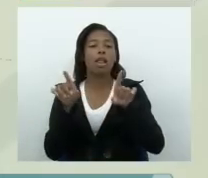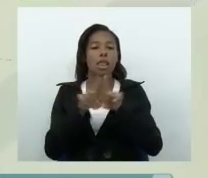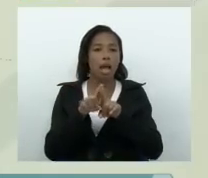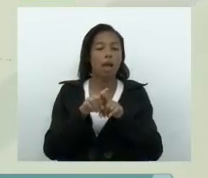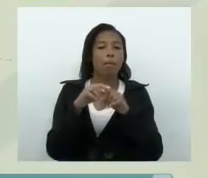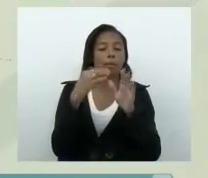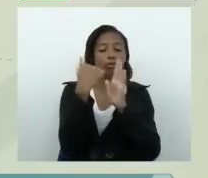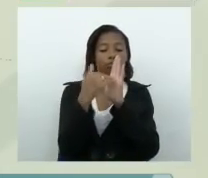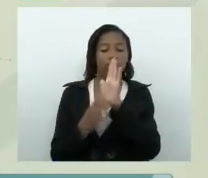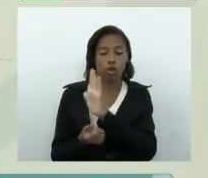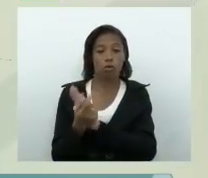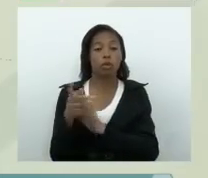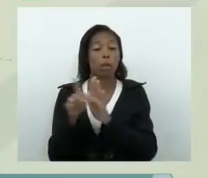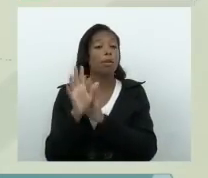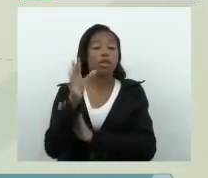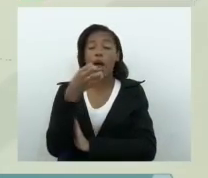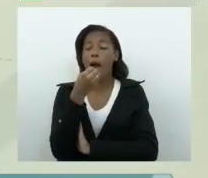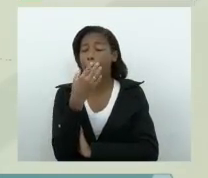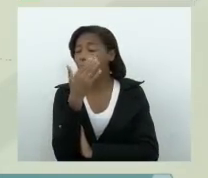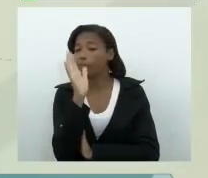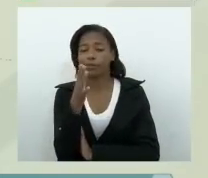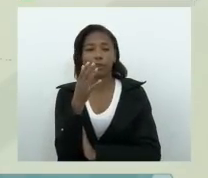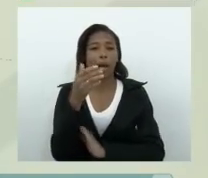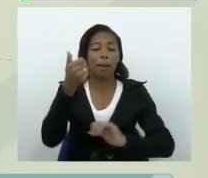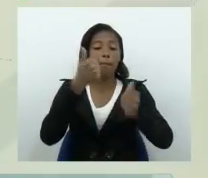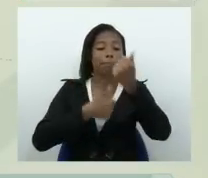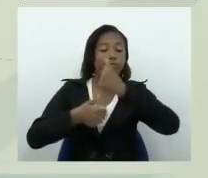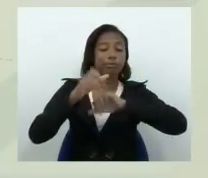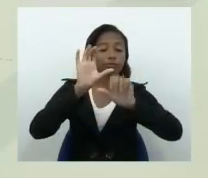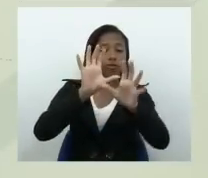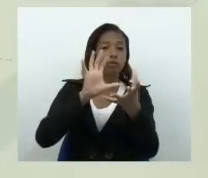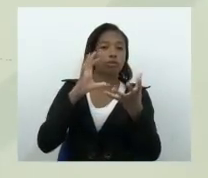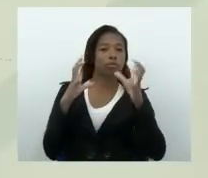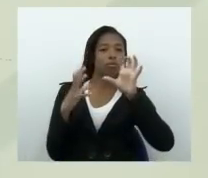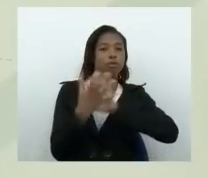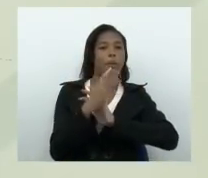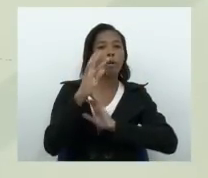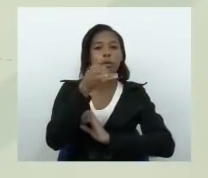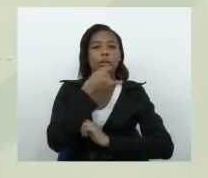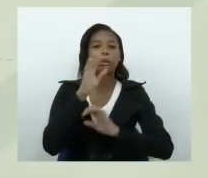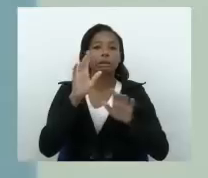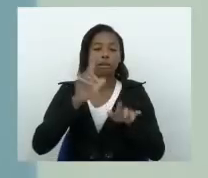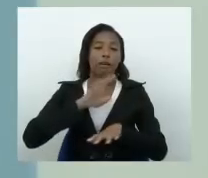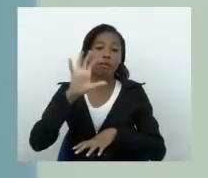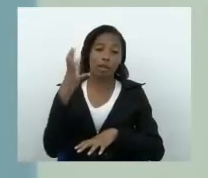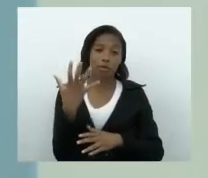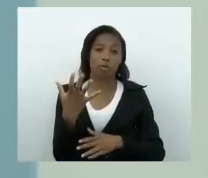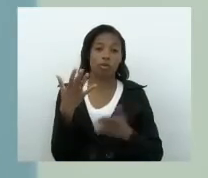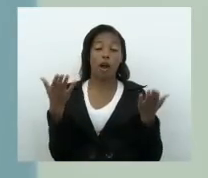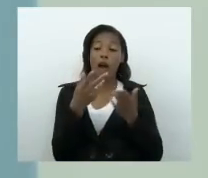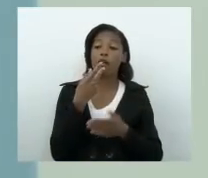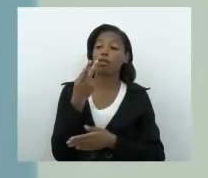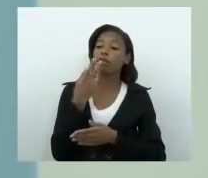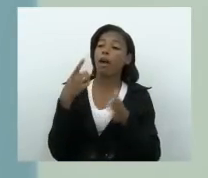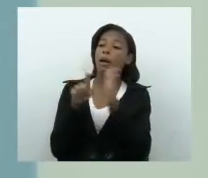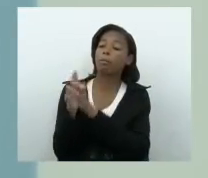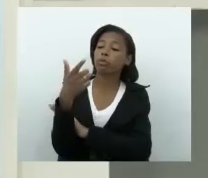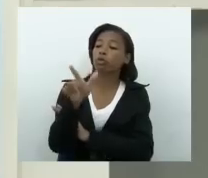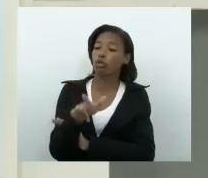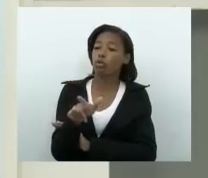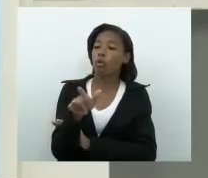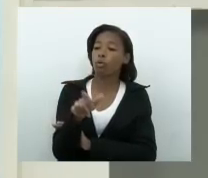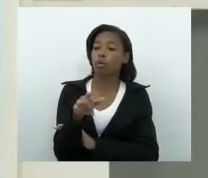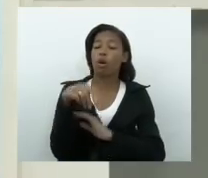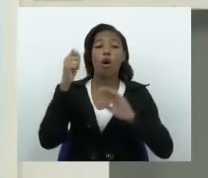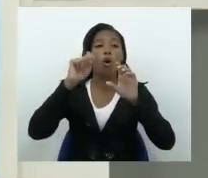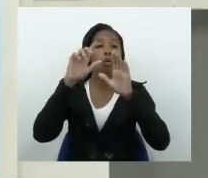cidade, que já será suficiente para transformarmos a triste realidade de hoje. Obrigado, candidato. 30 segundos para a sua réplica.